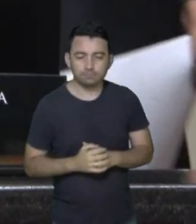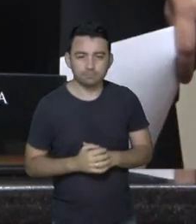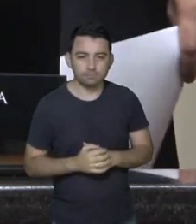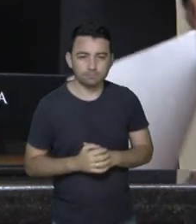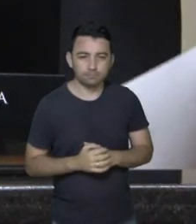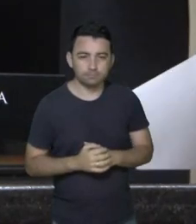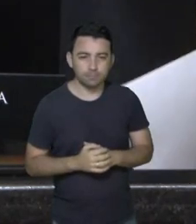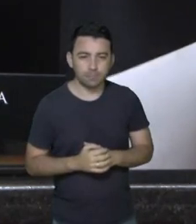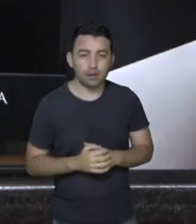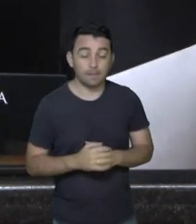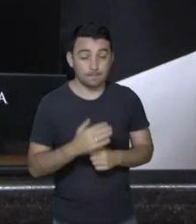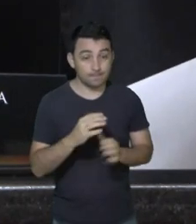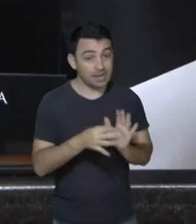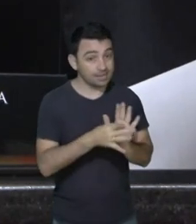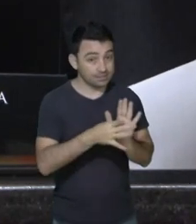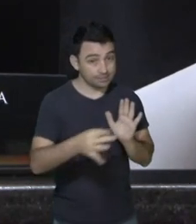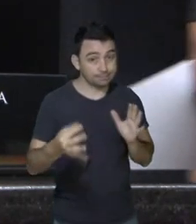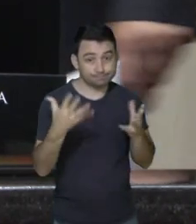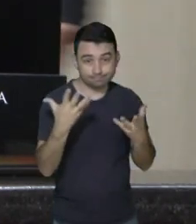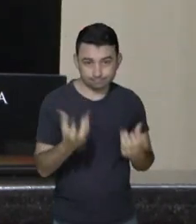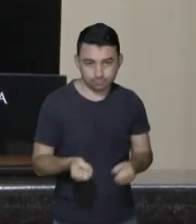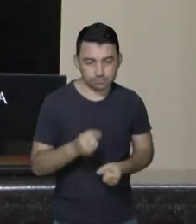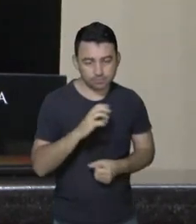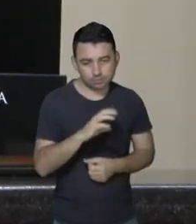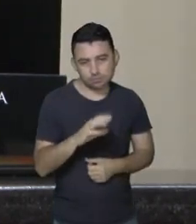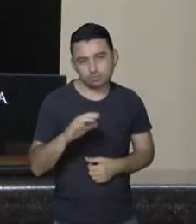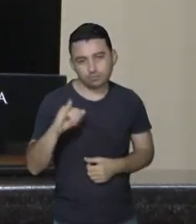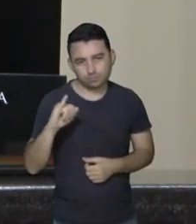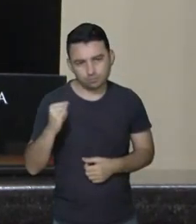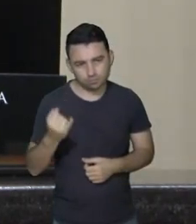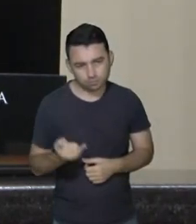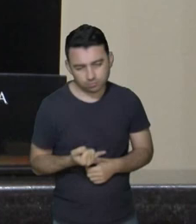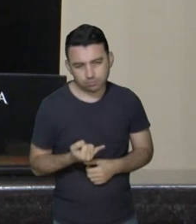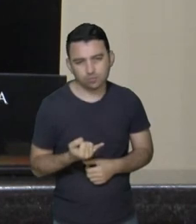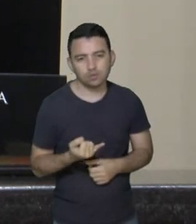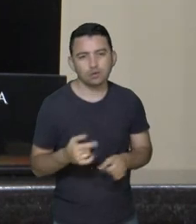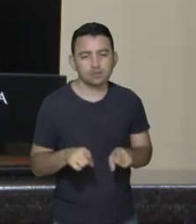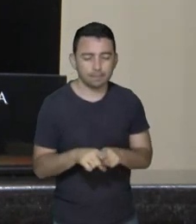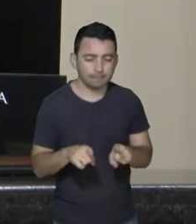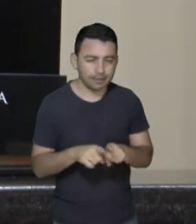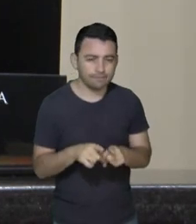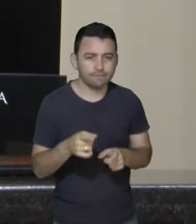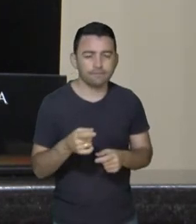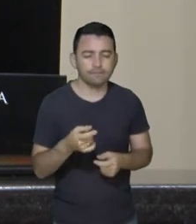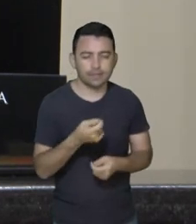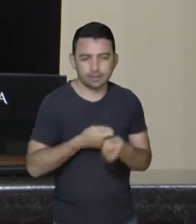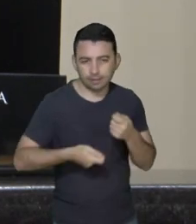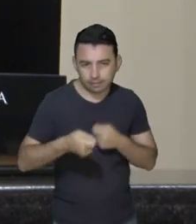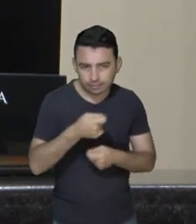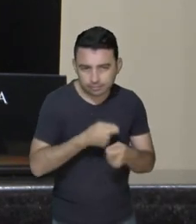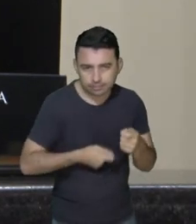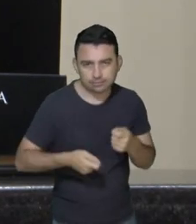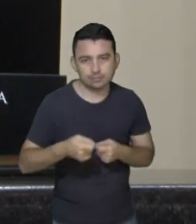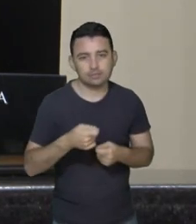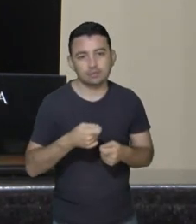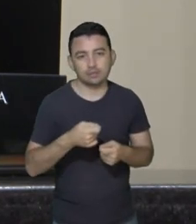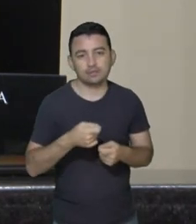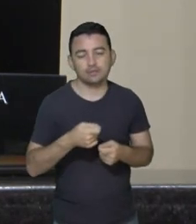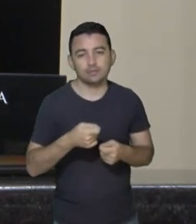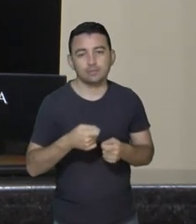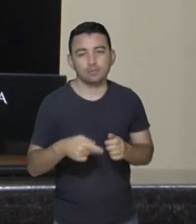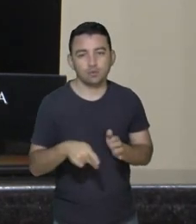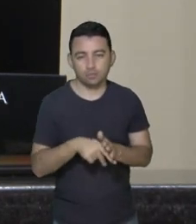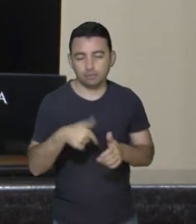Com parecer favorável da Comissão de Constituição e Justiça, da Comissão de Finanças e Administração e